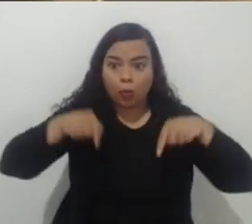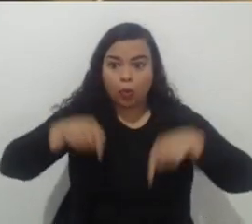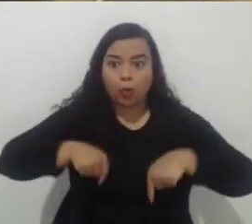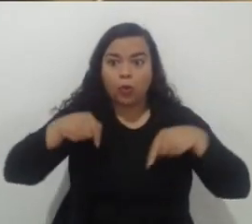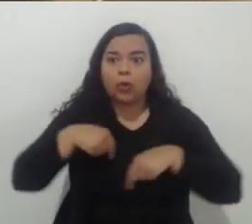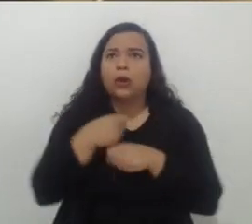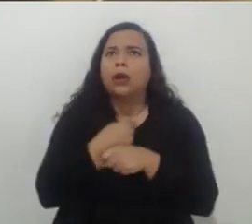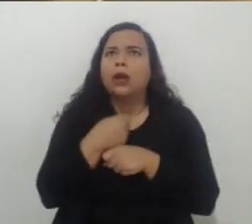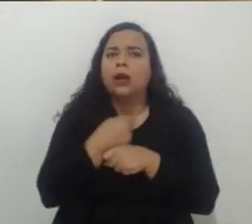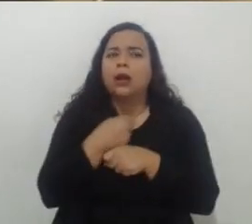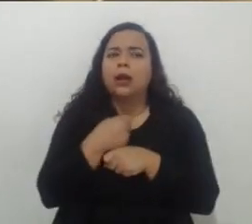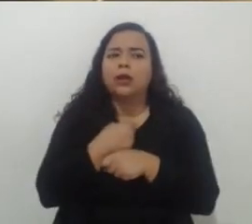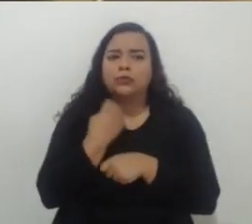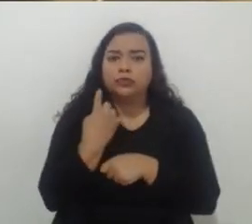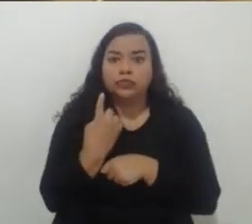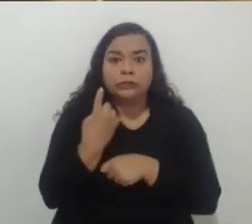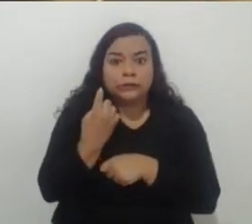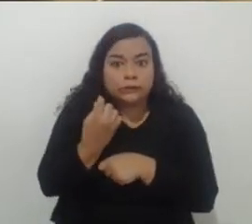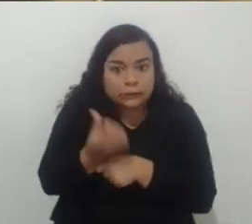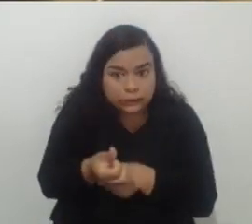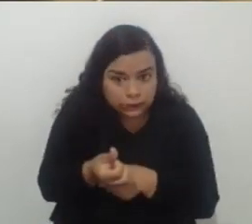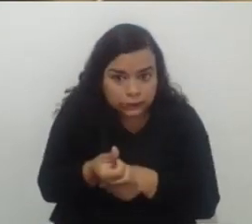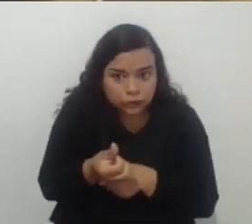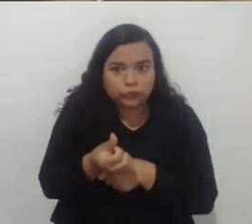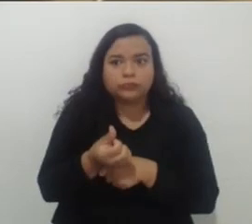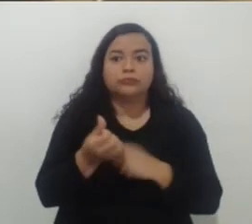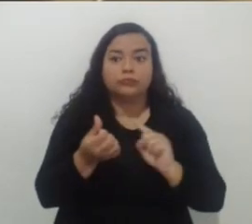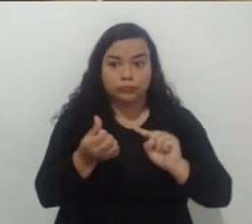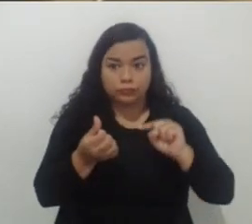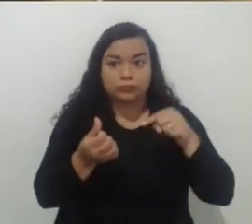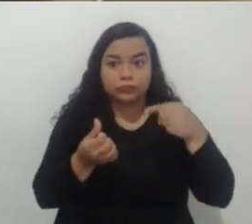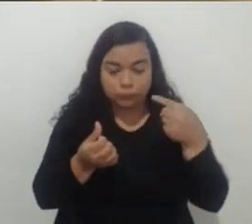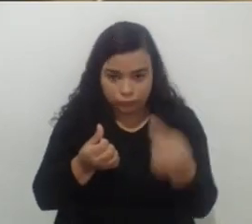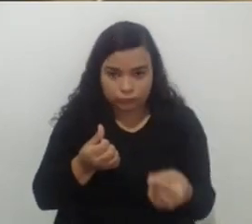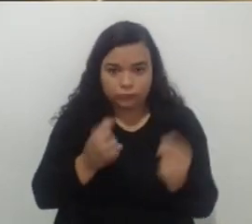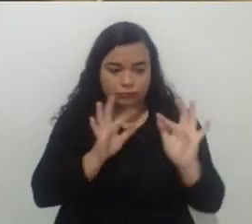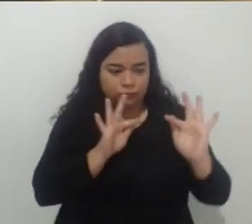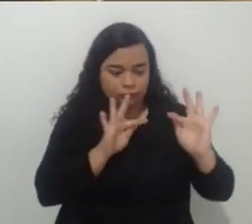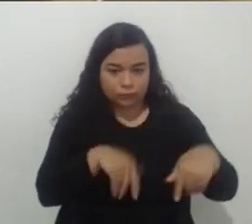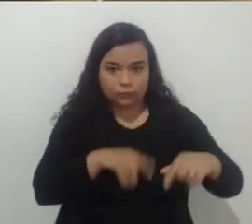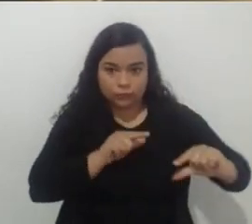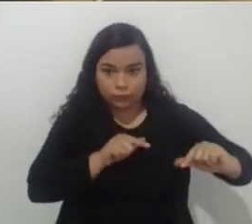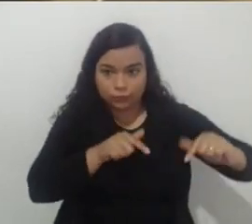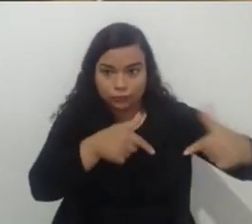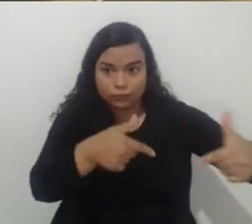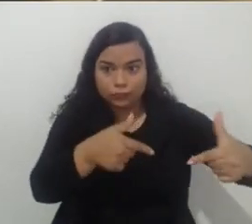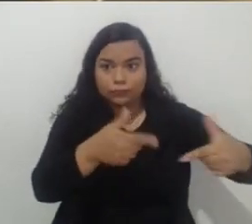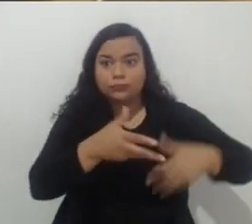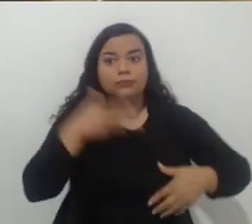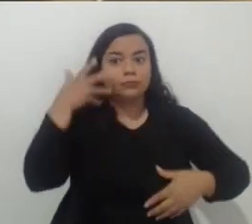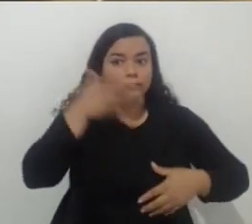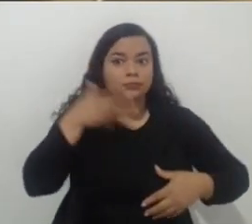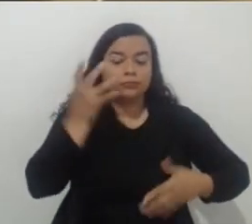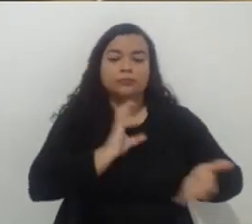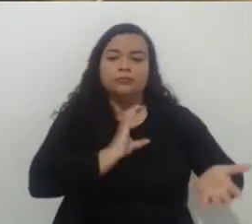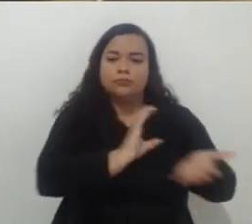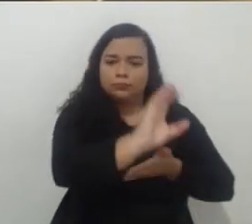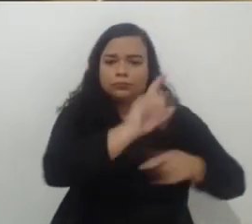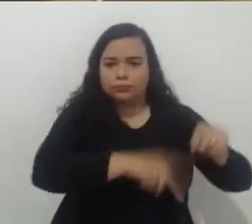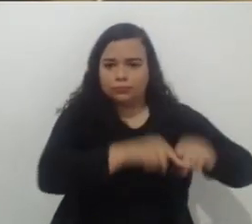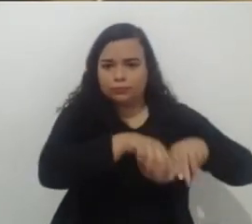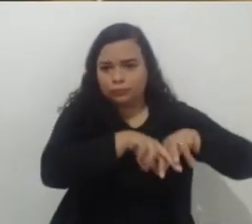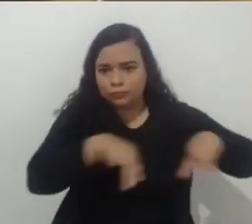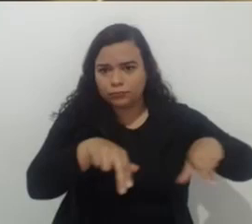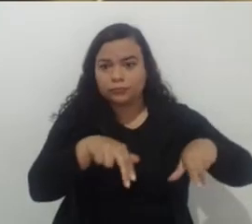melhor, 16 anos após a finalização desse ato complexo de cessão de crédito precatório, não tem havido